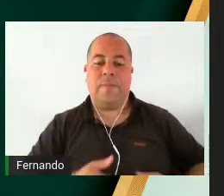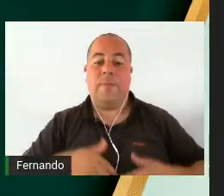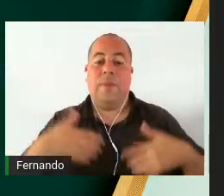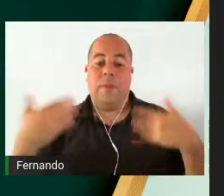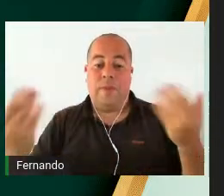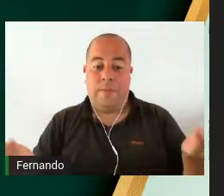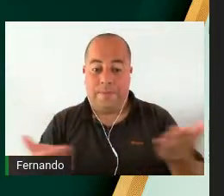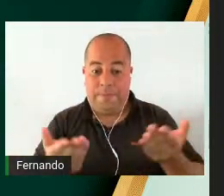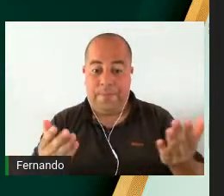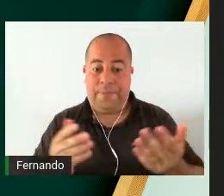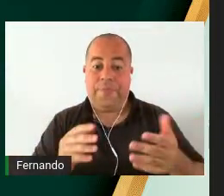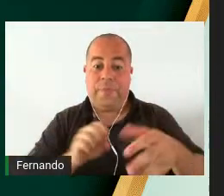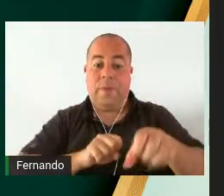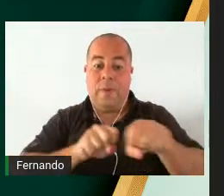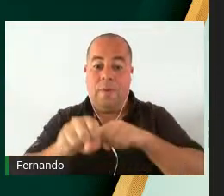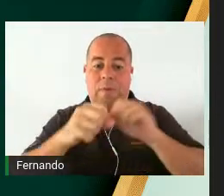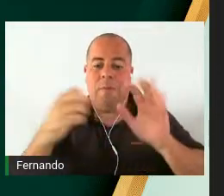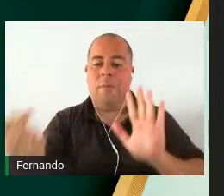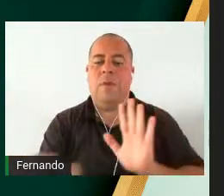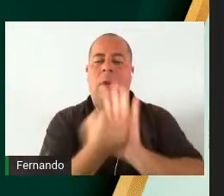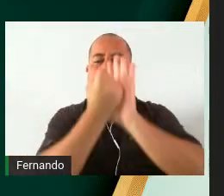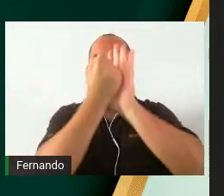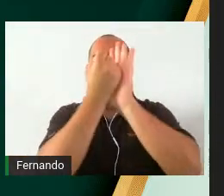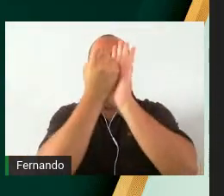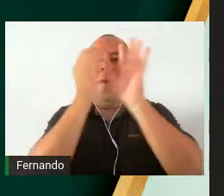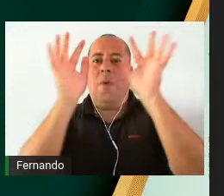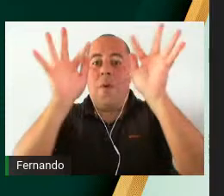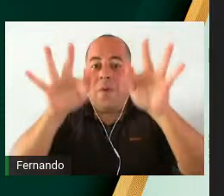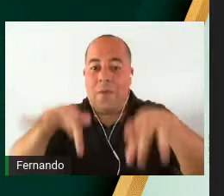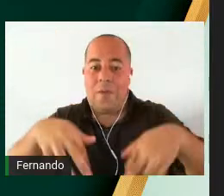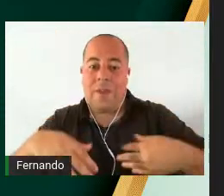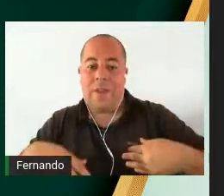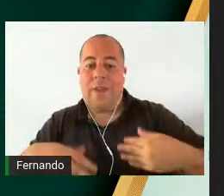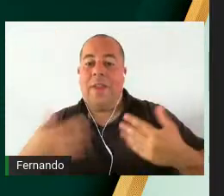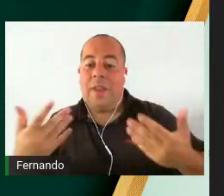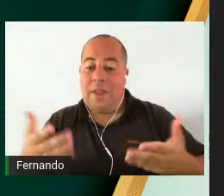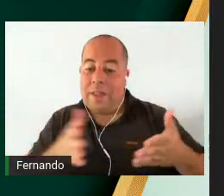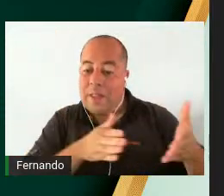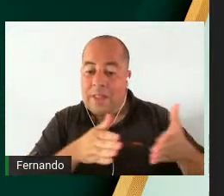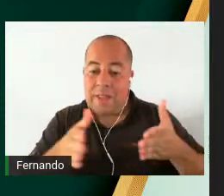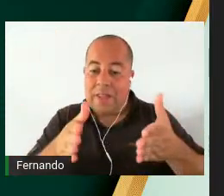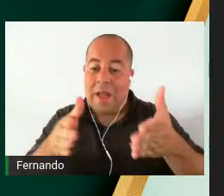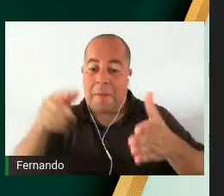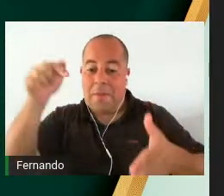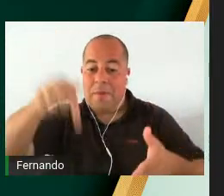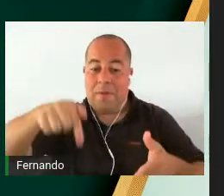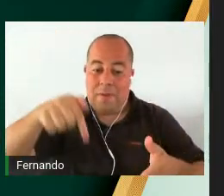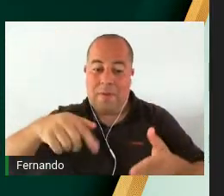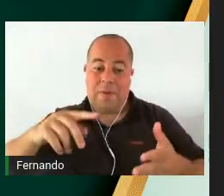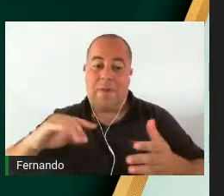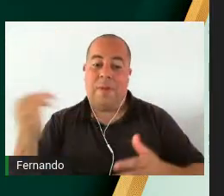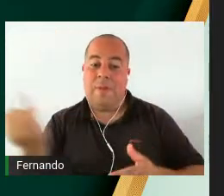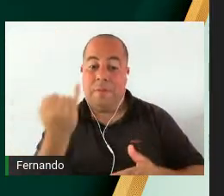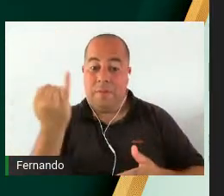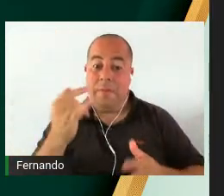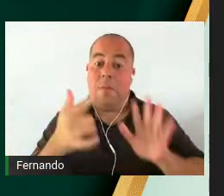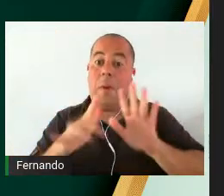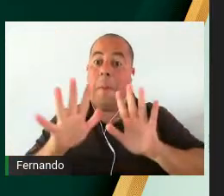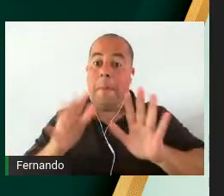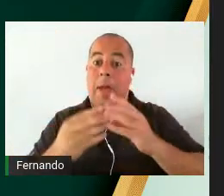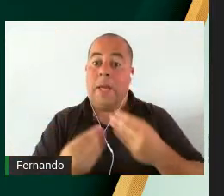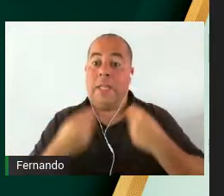de formatura marca o fim de um ciclo de vida extremamente significativo e nos traz a